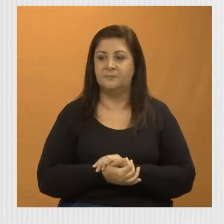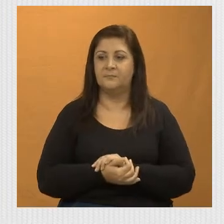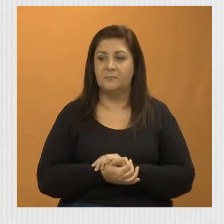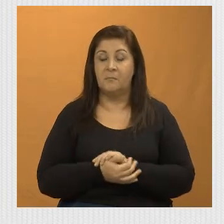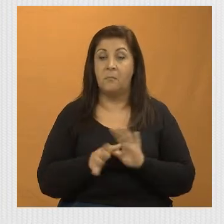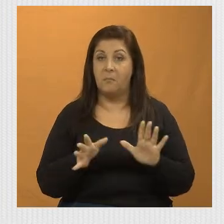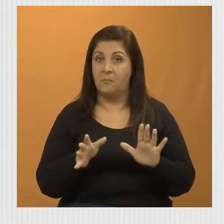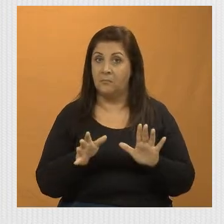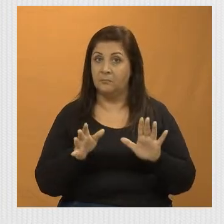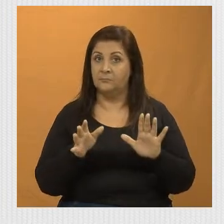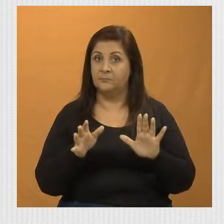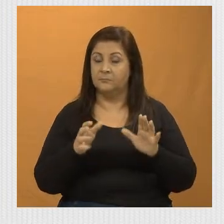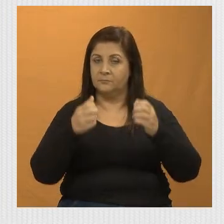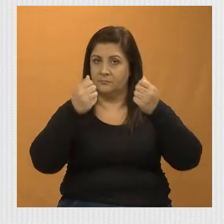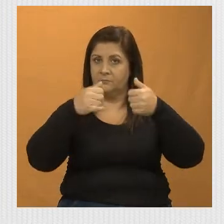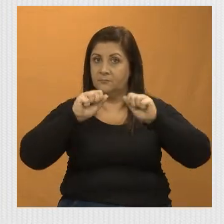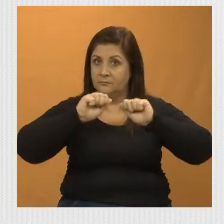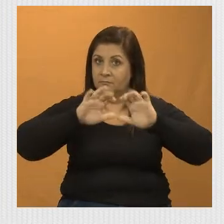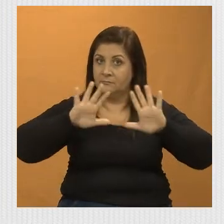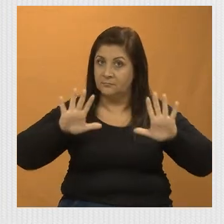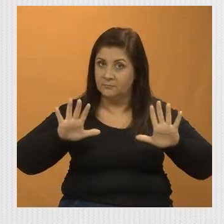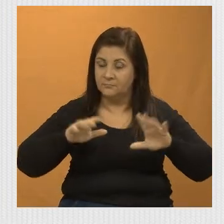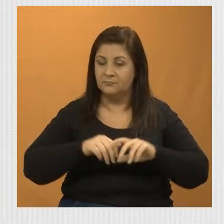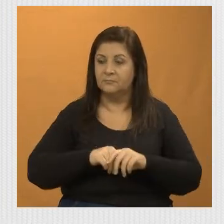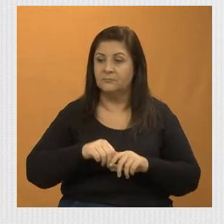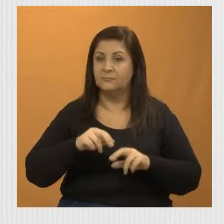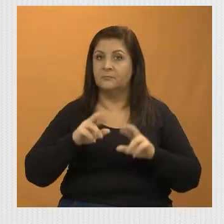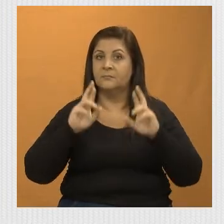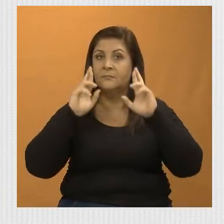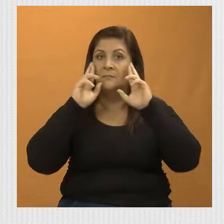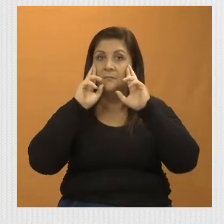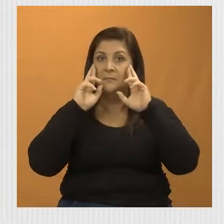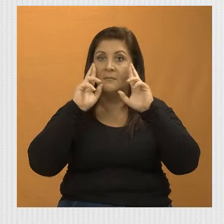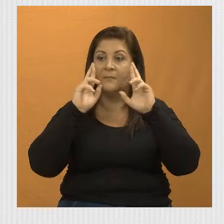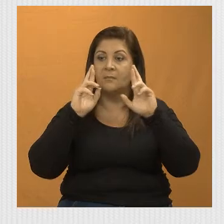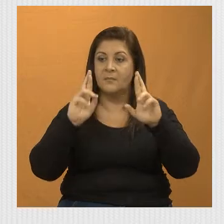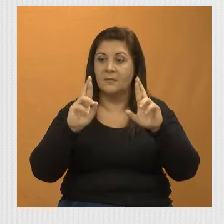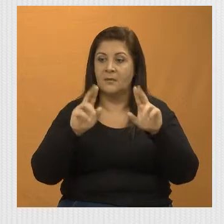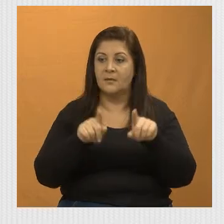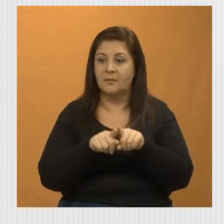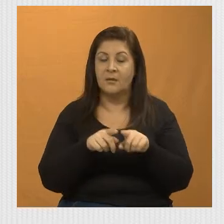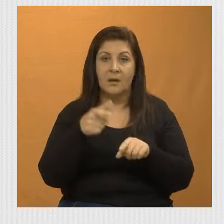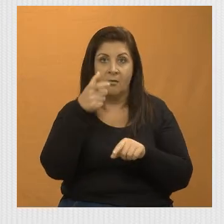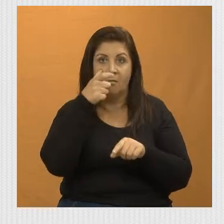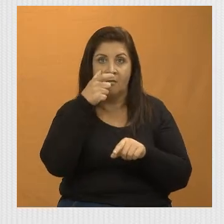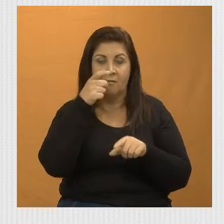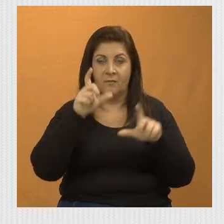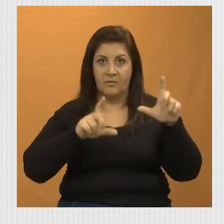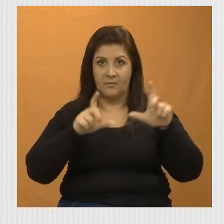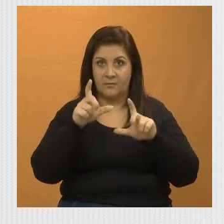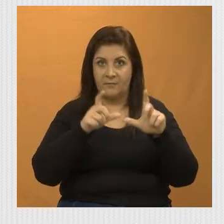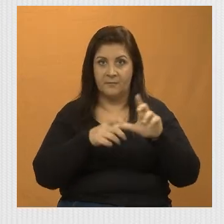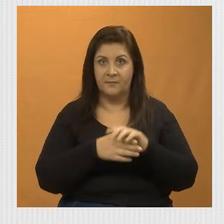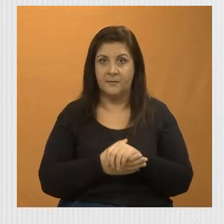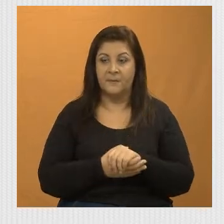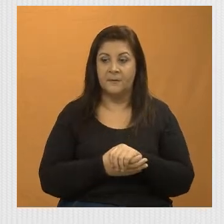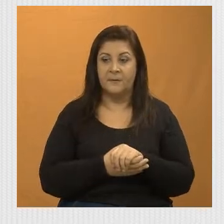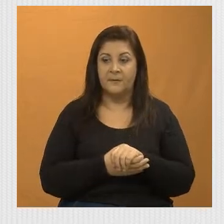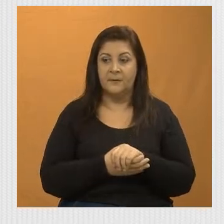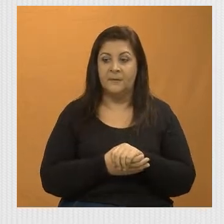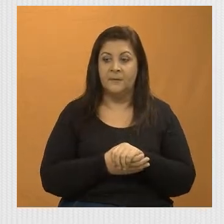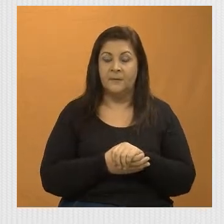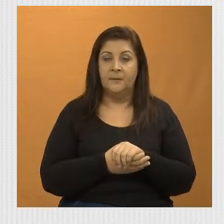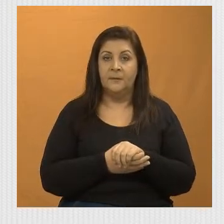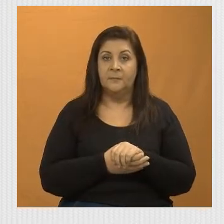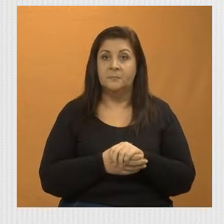deixar bem claro, quem esteve no estádio e quem também não esteve, mas veio imagens pela TV Band,